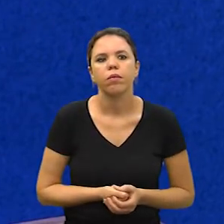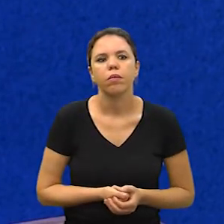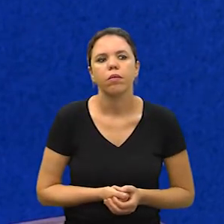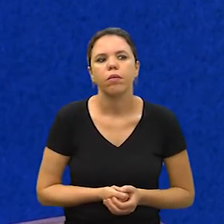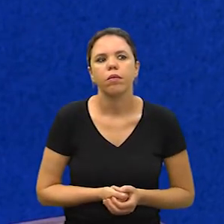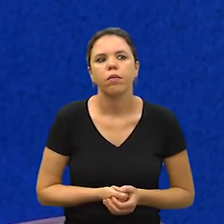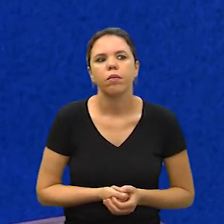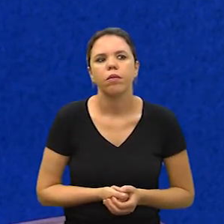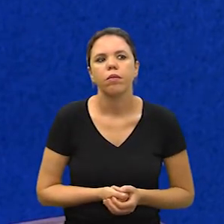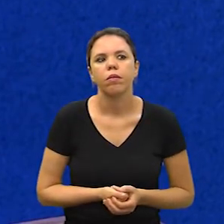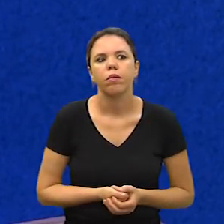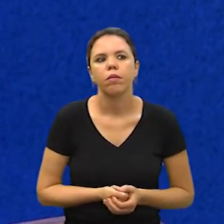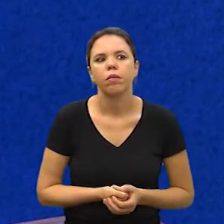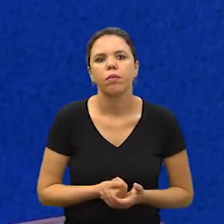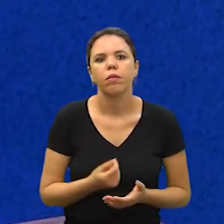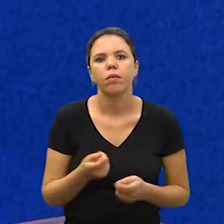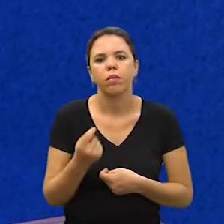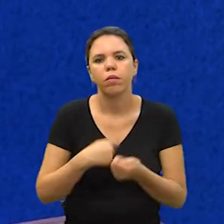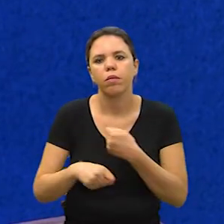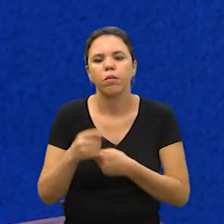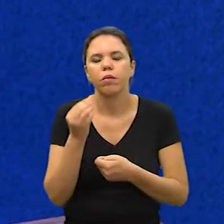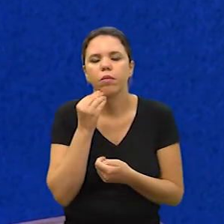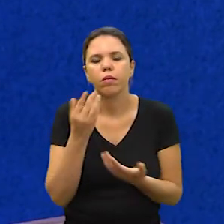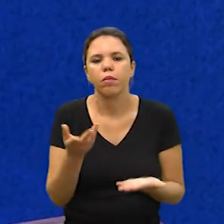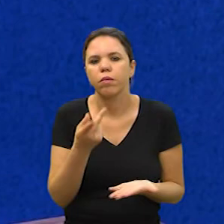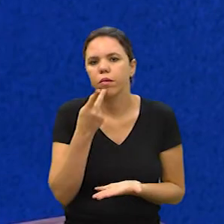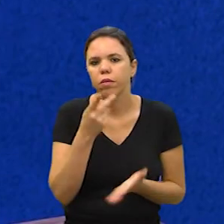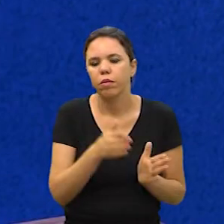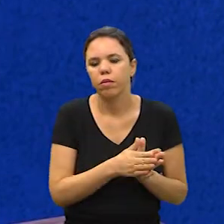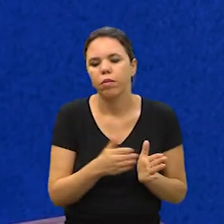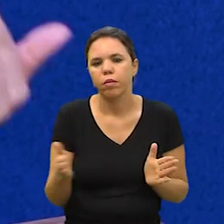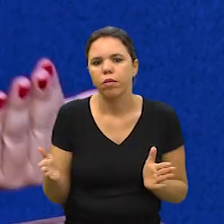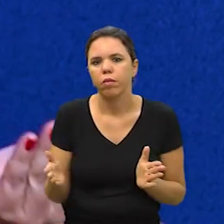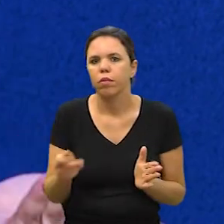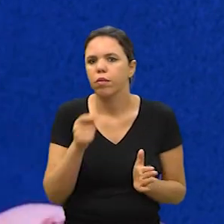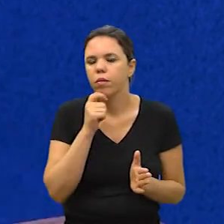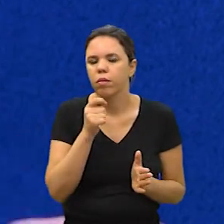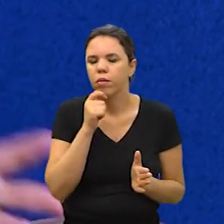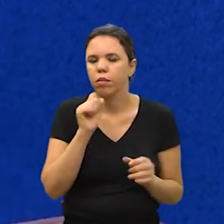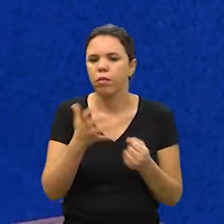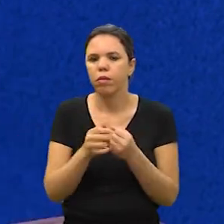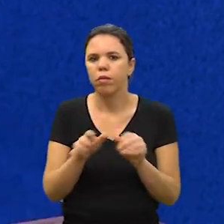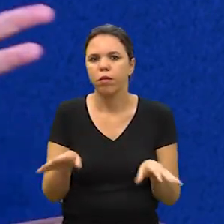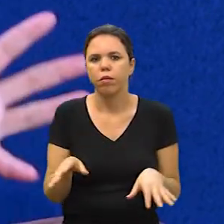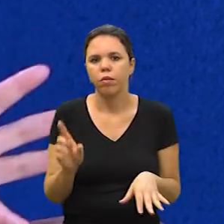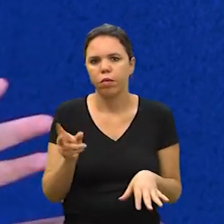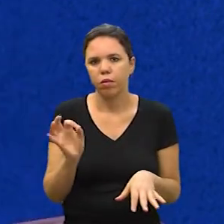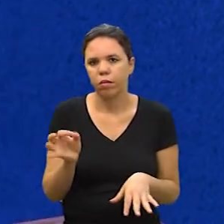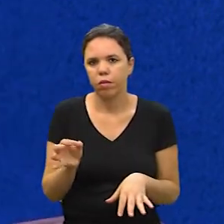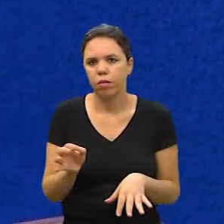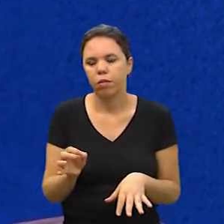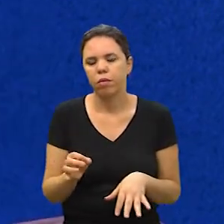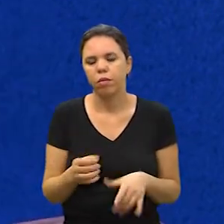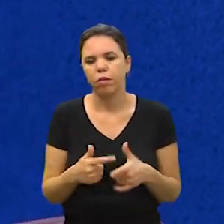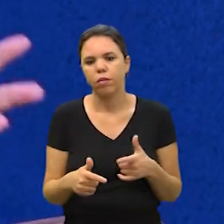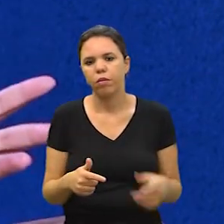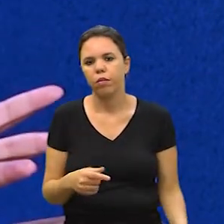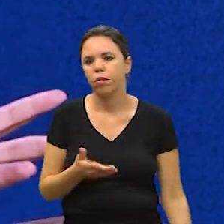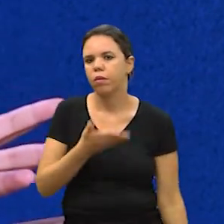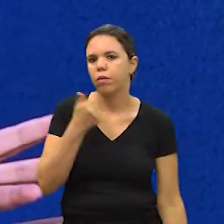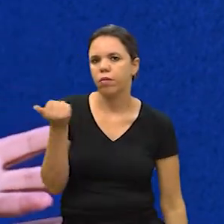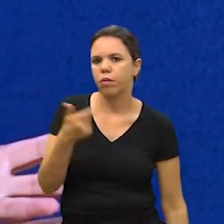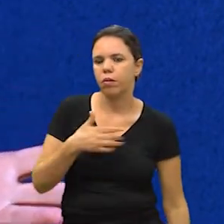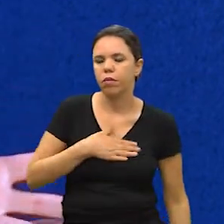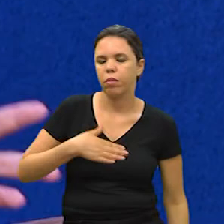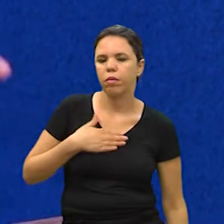questão do mercado, a gente está num período ainda em pandemia, certo que numa situação muito